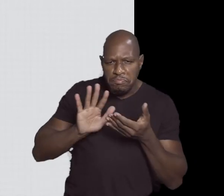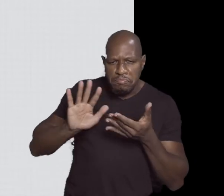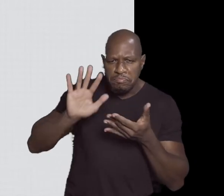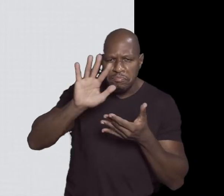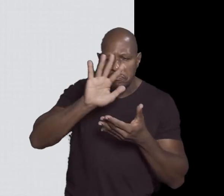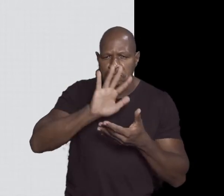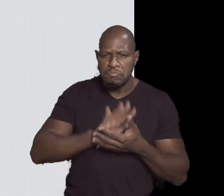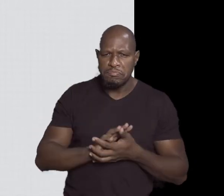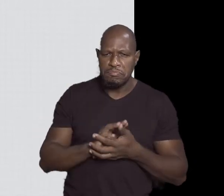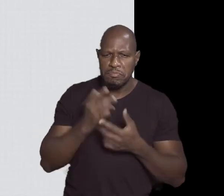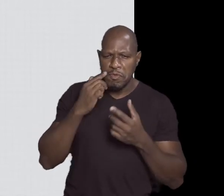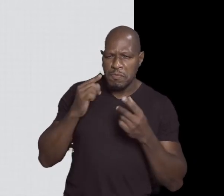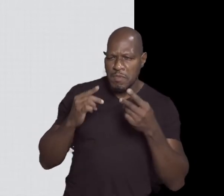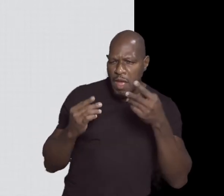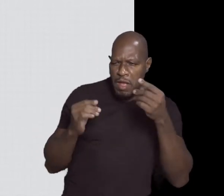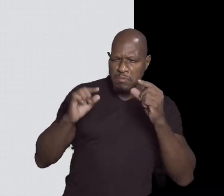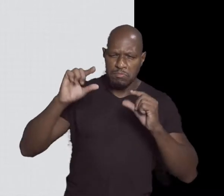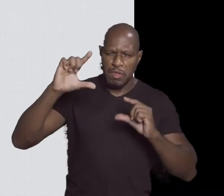as